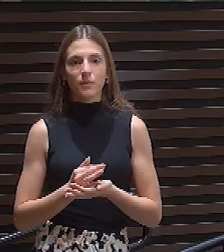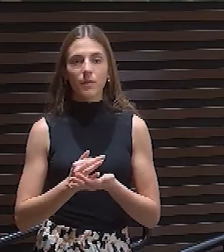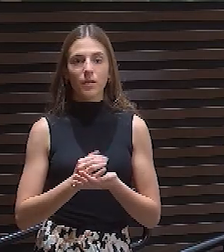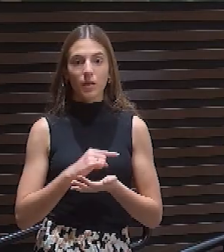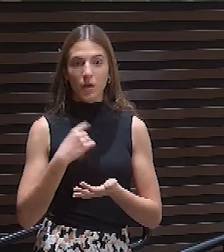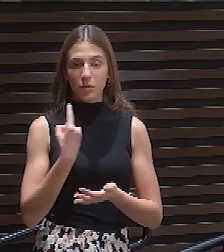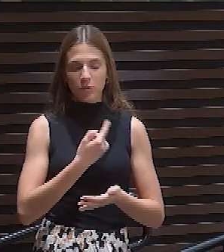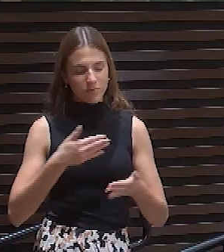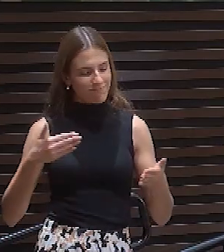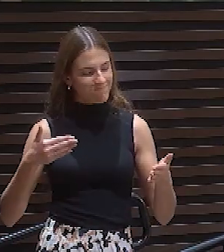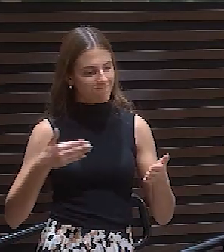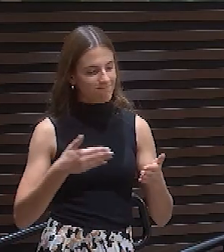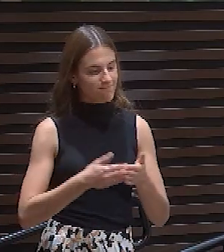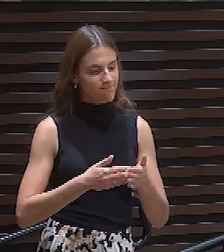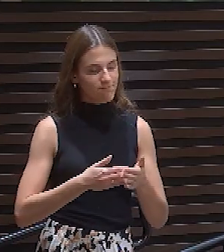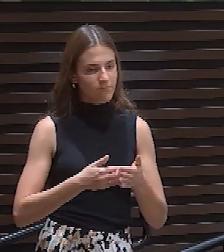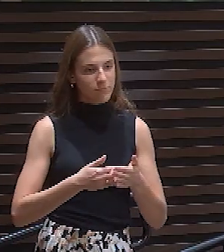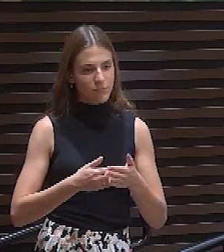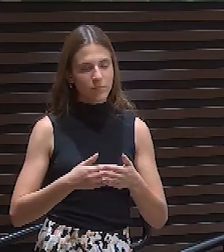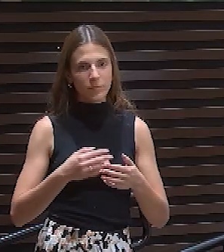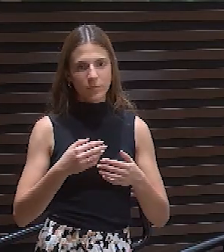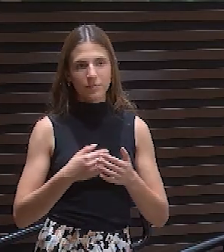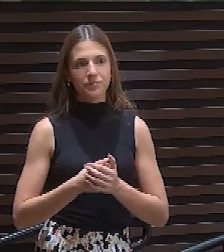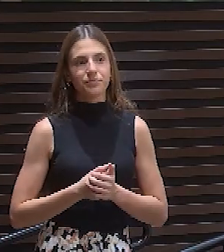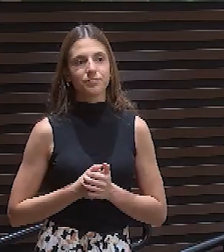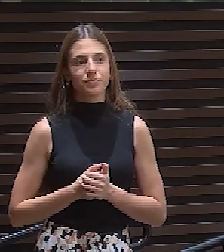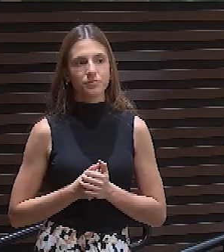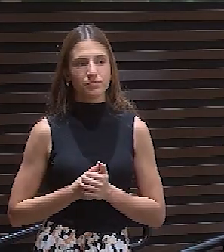impede a gente de andar.